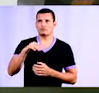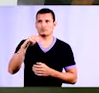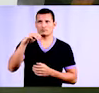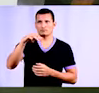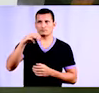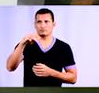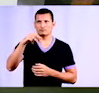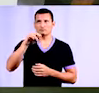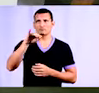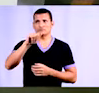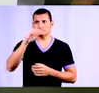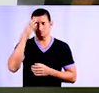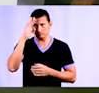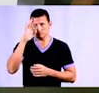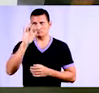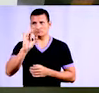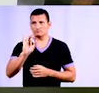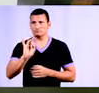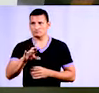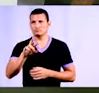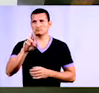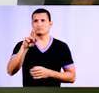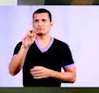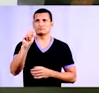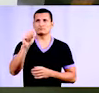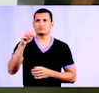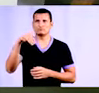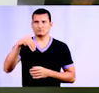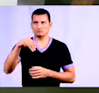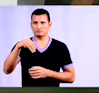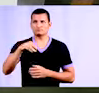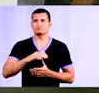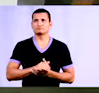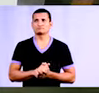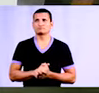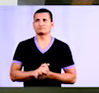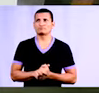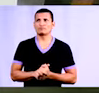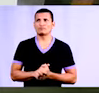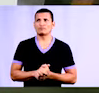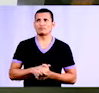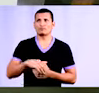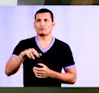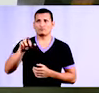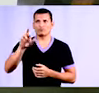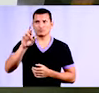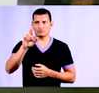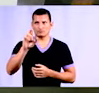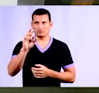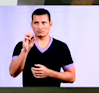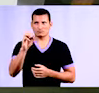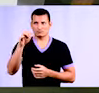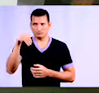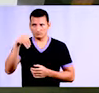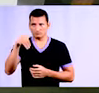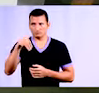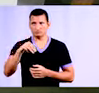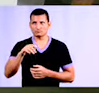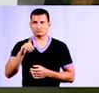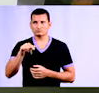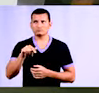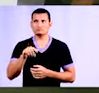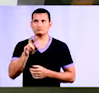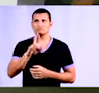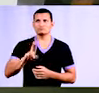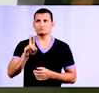a memória RAM. Né? Somente a memória RAM. Memória ROM. Memória ROM é a memória que é